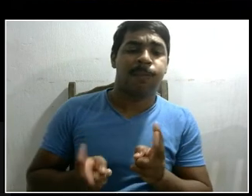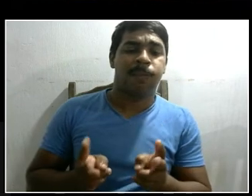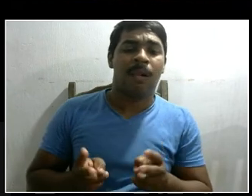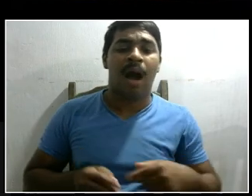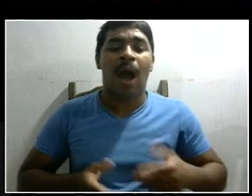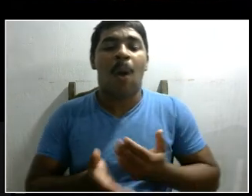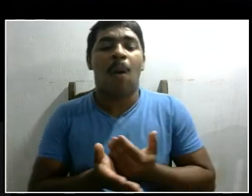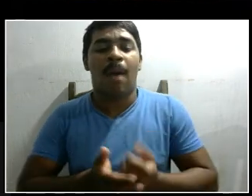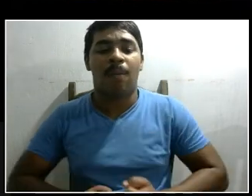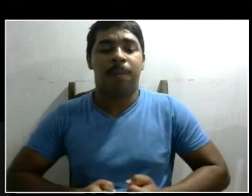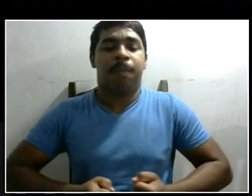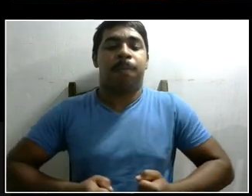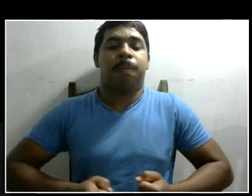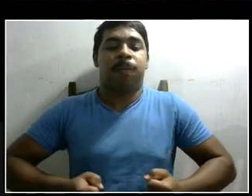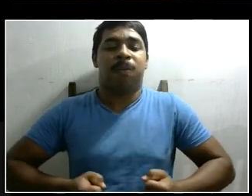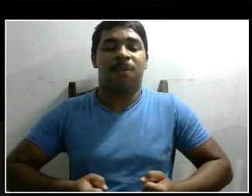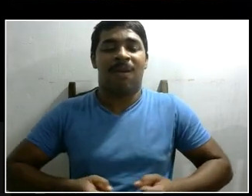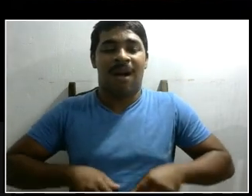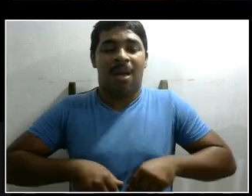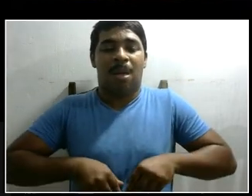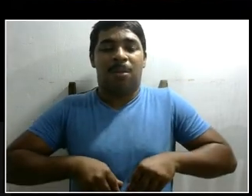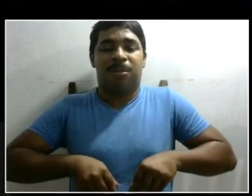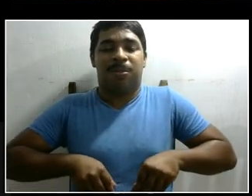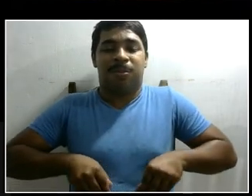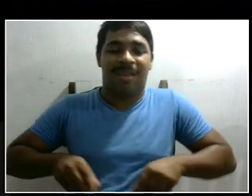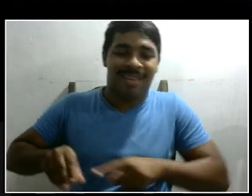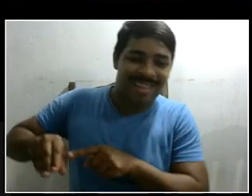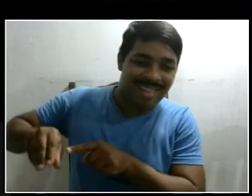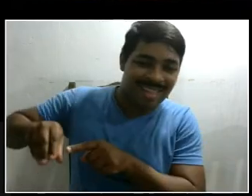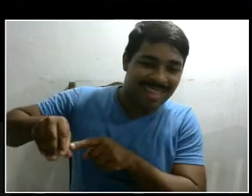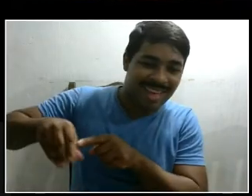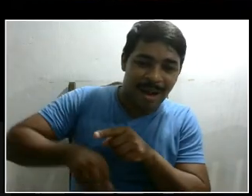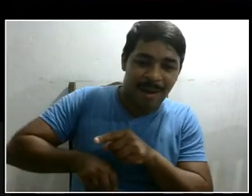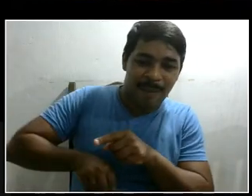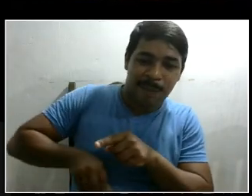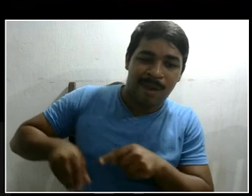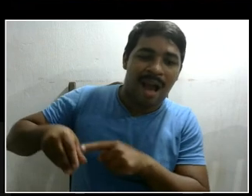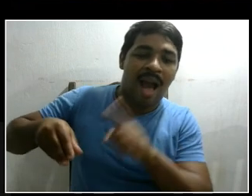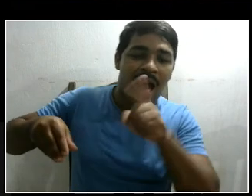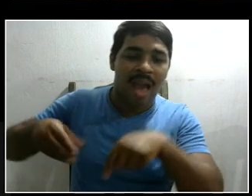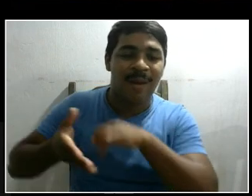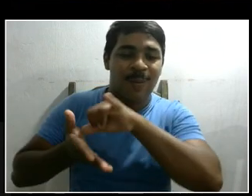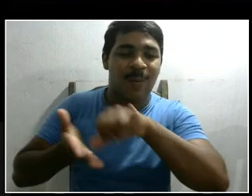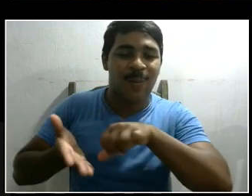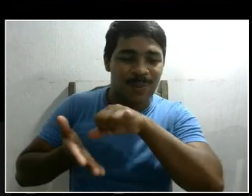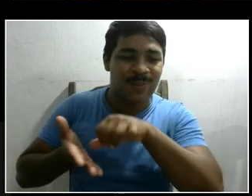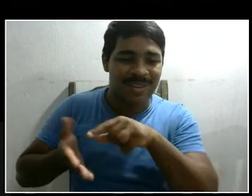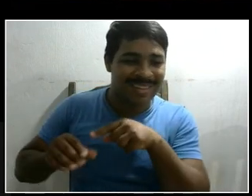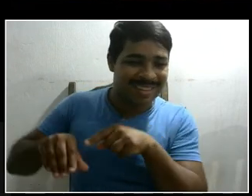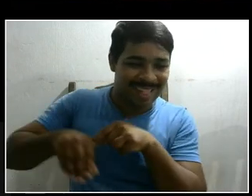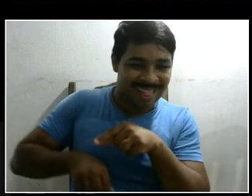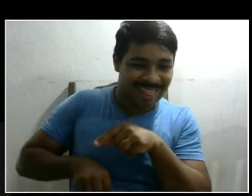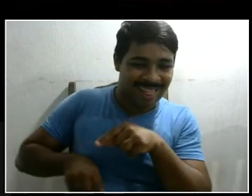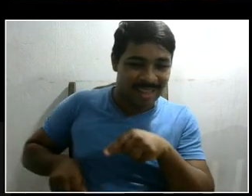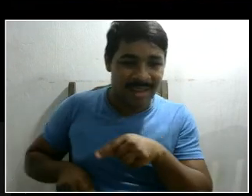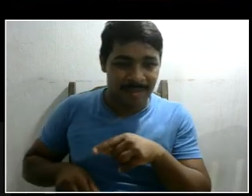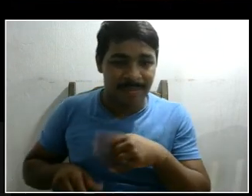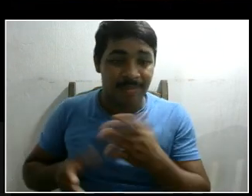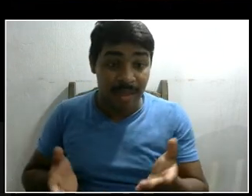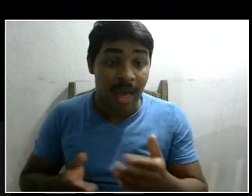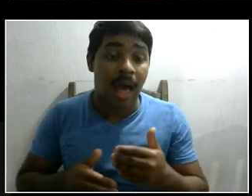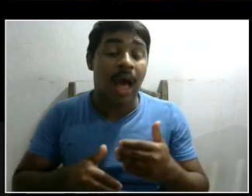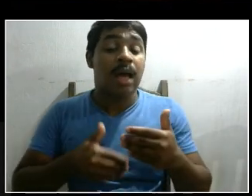emagrecer, o que você faz? Você faz exercício, você faz uma dieta, se não come tantos alimentos que têm muito carboidrato, o que acontece? Aí a